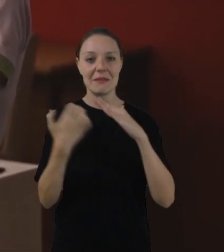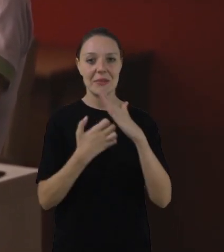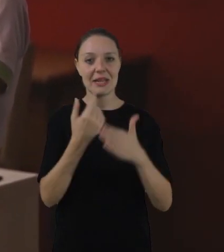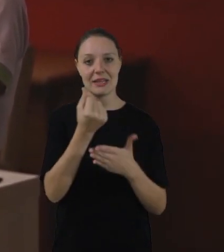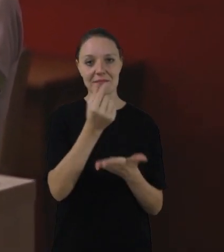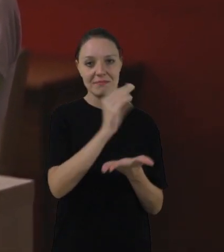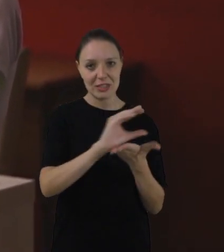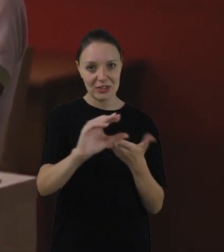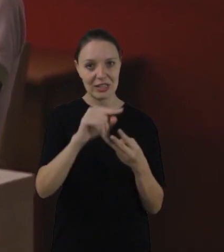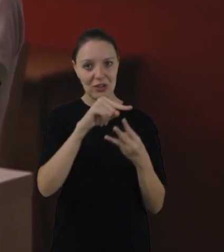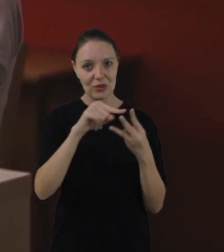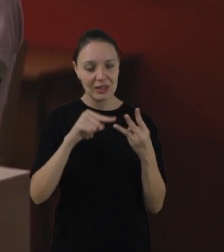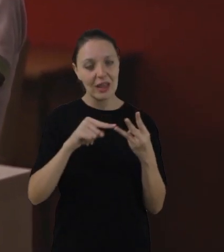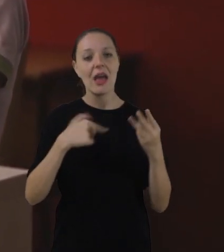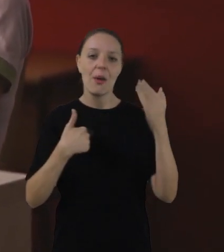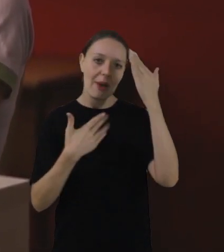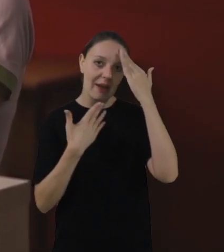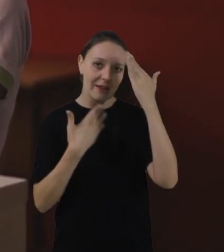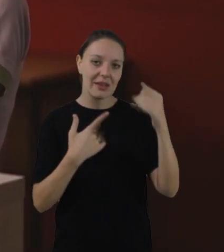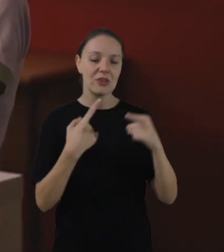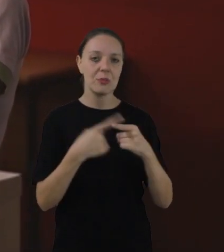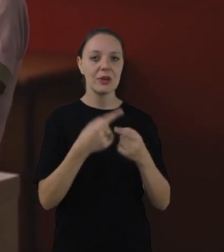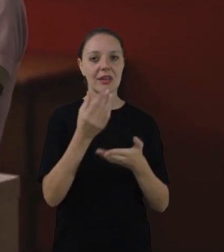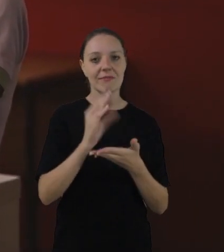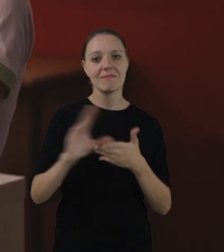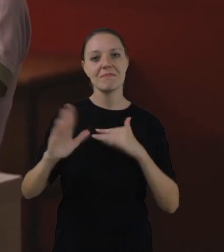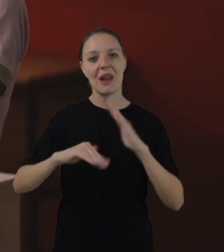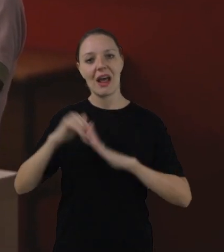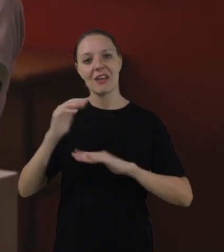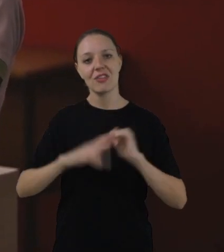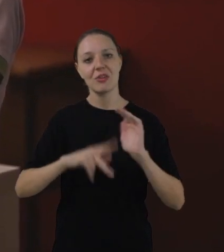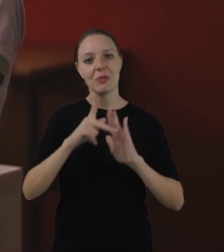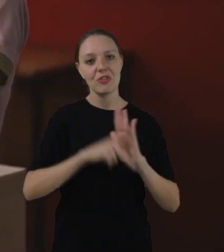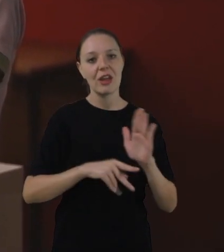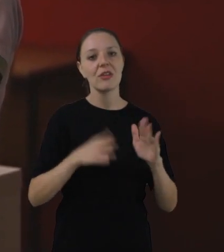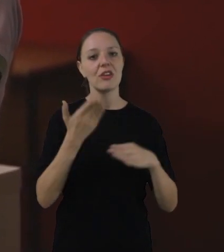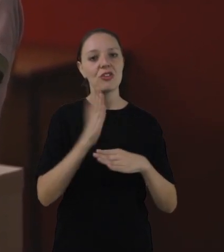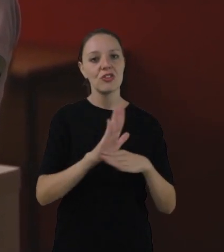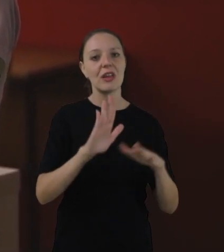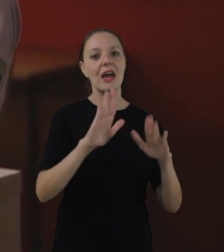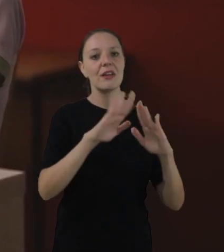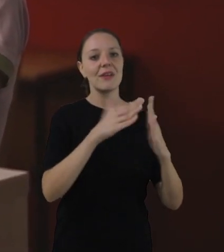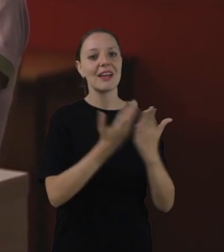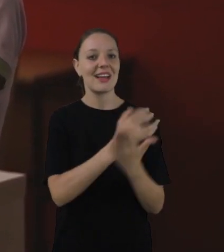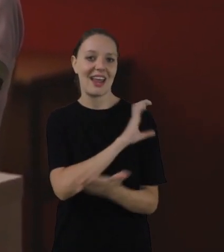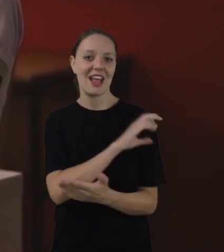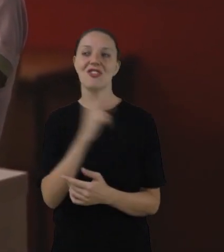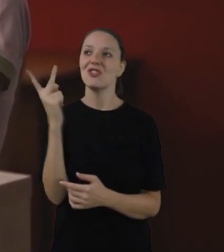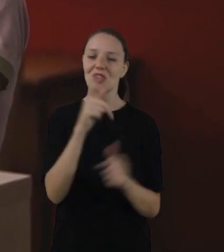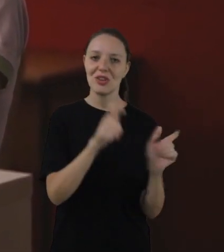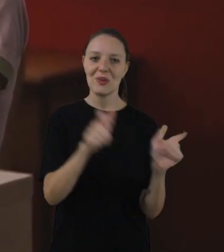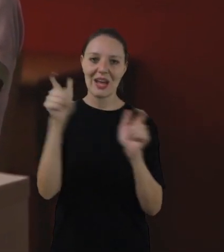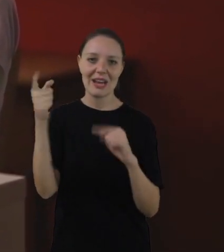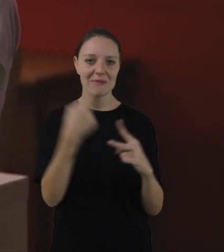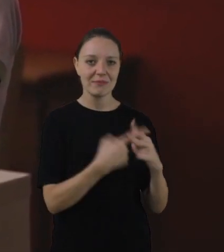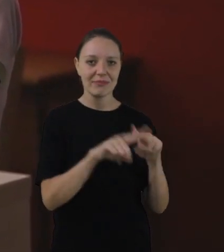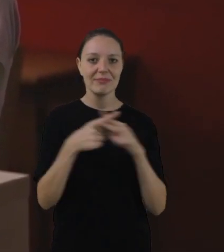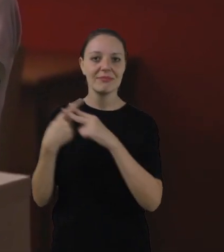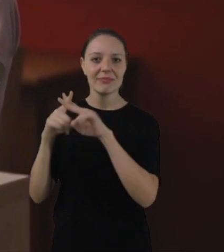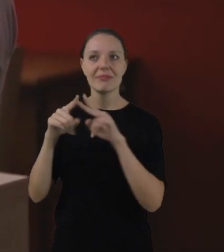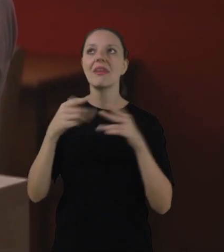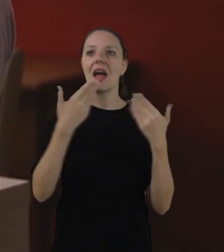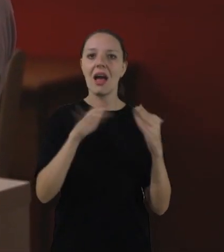que executaram o projeto e que viabilizaram a transformação dos espaços lá das creches, que foi prioritariamente também para ser